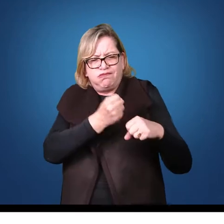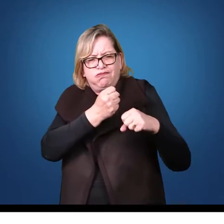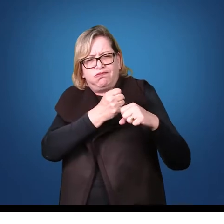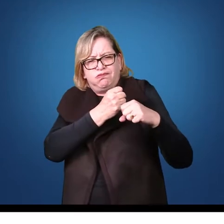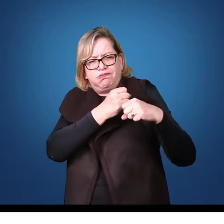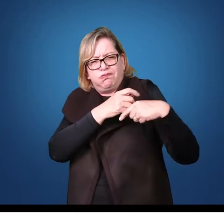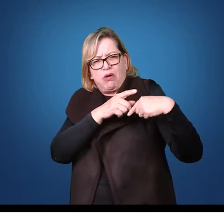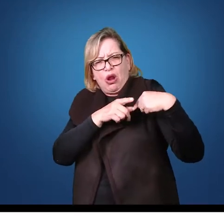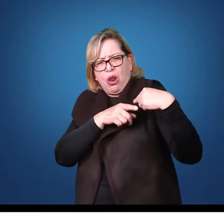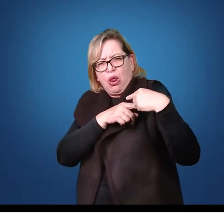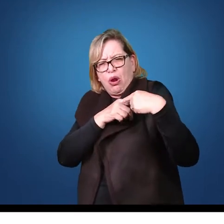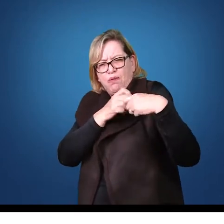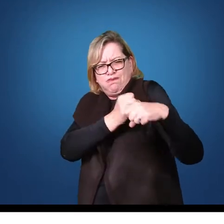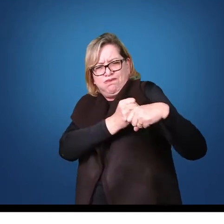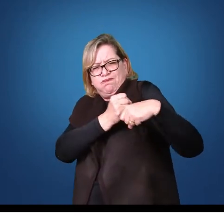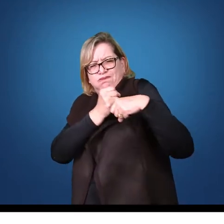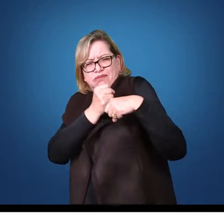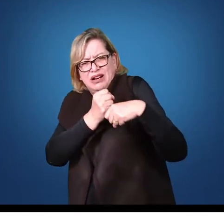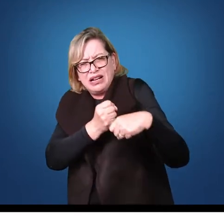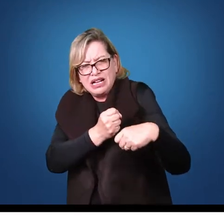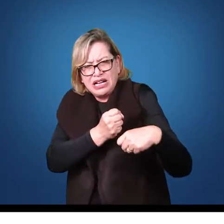Puxa! Puxa!